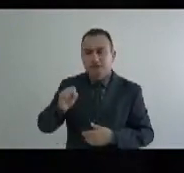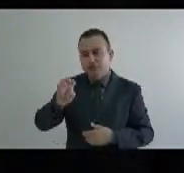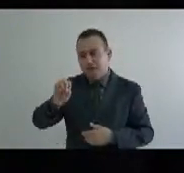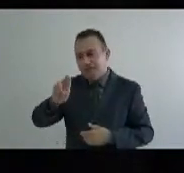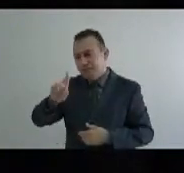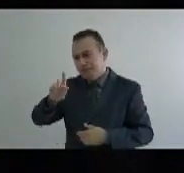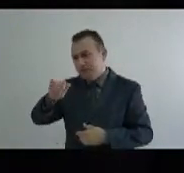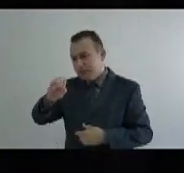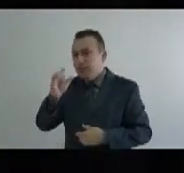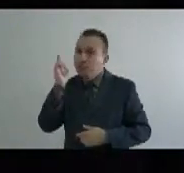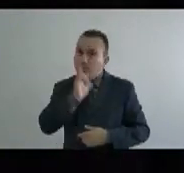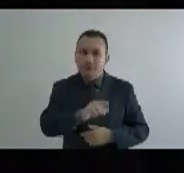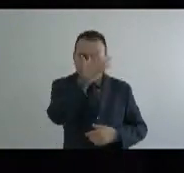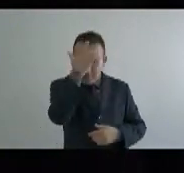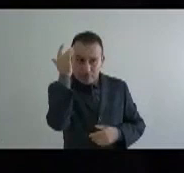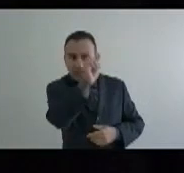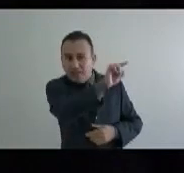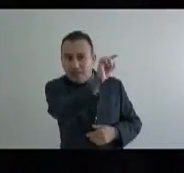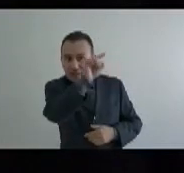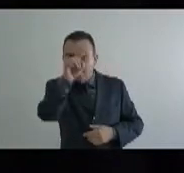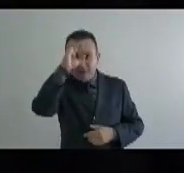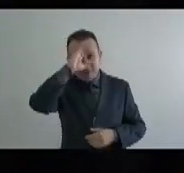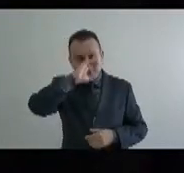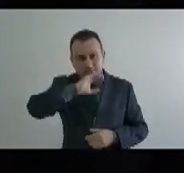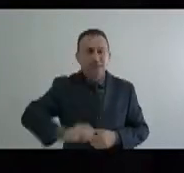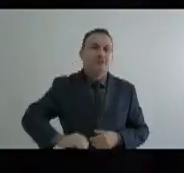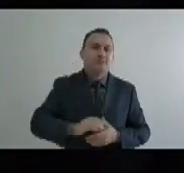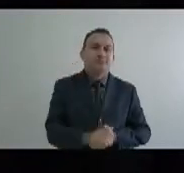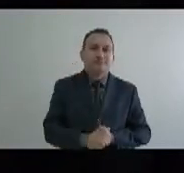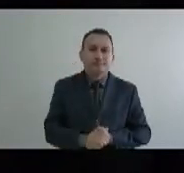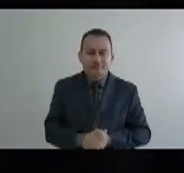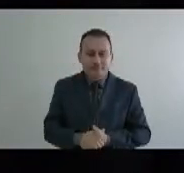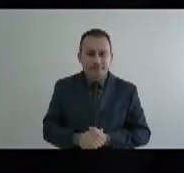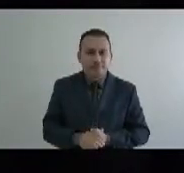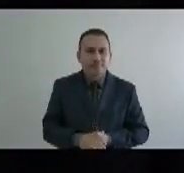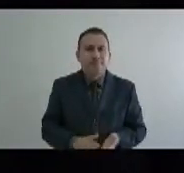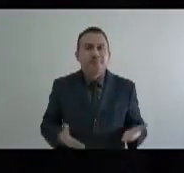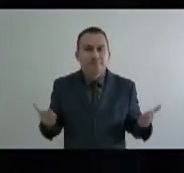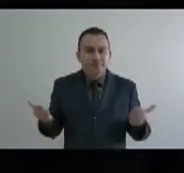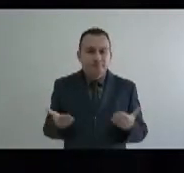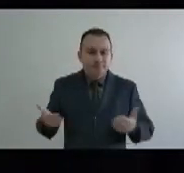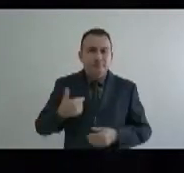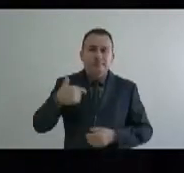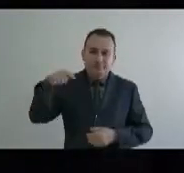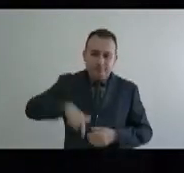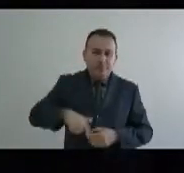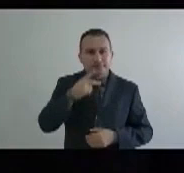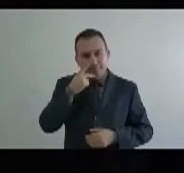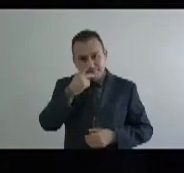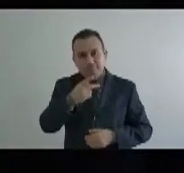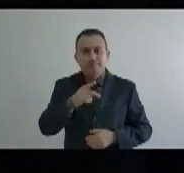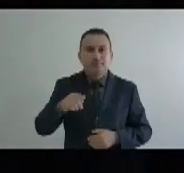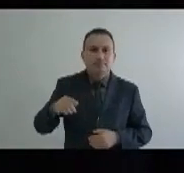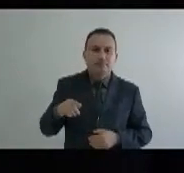para o cidadão e para a cidadã que precisam dos serviços públicos. Encaminho para o fim, reiterando o propósito do